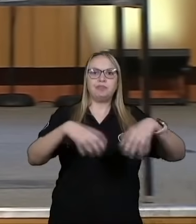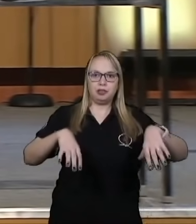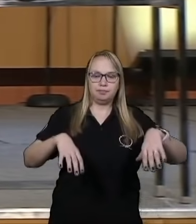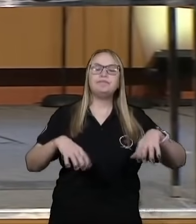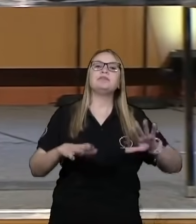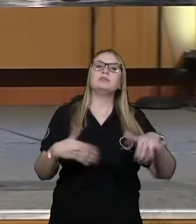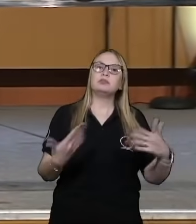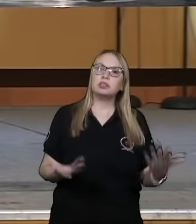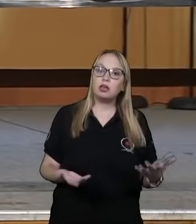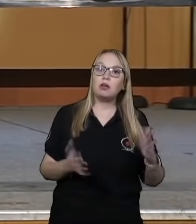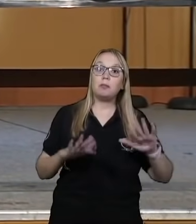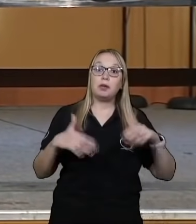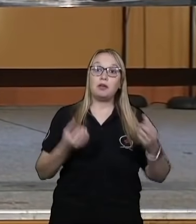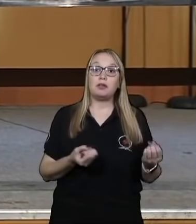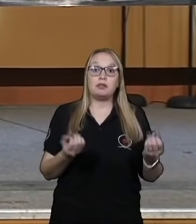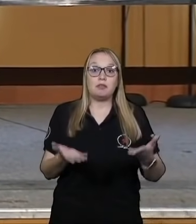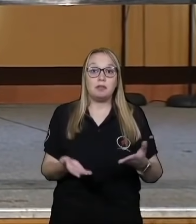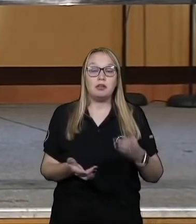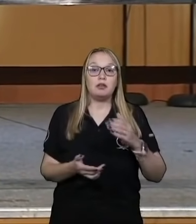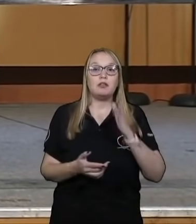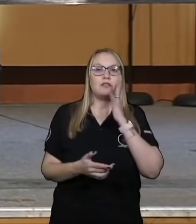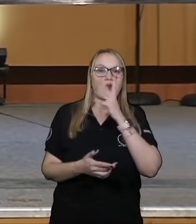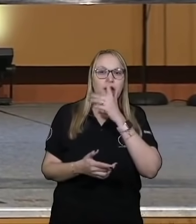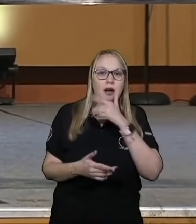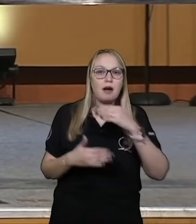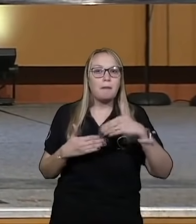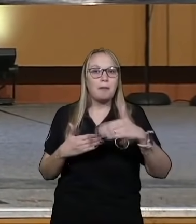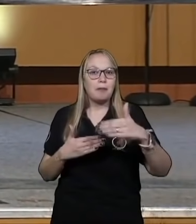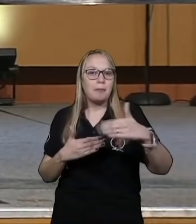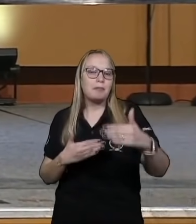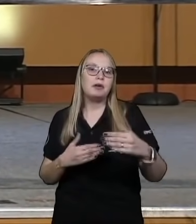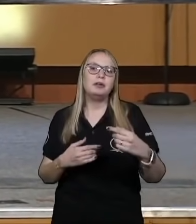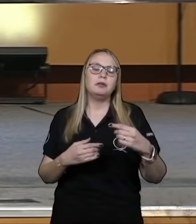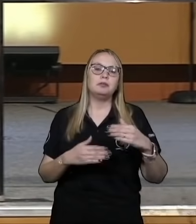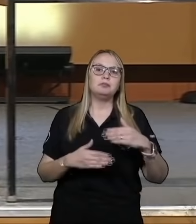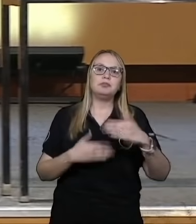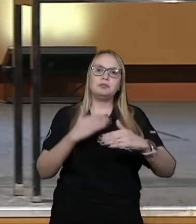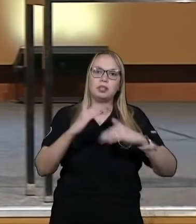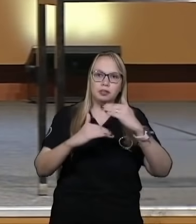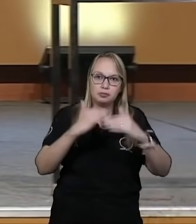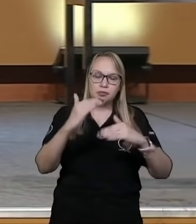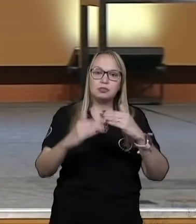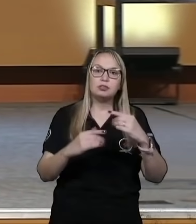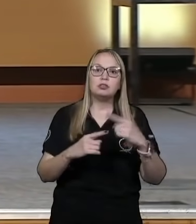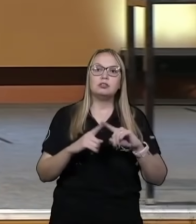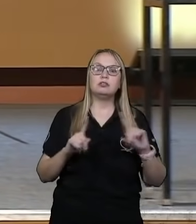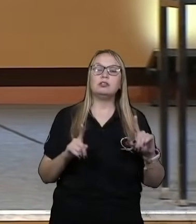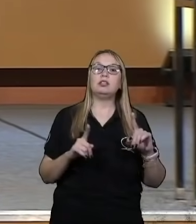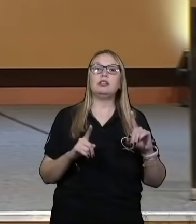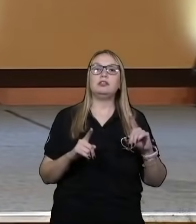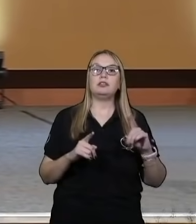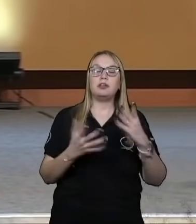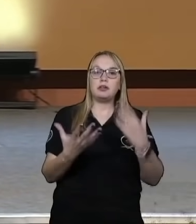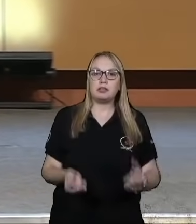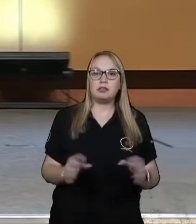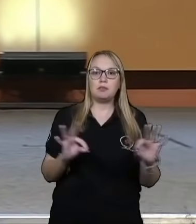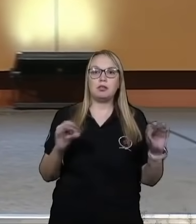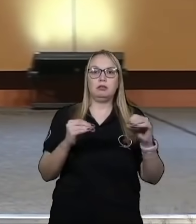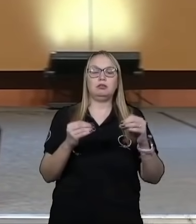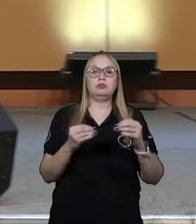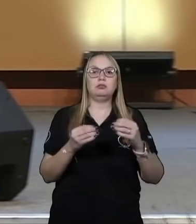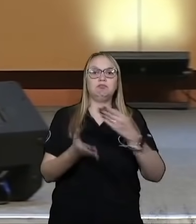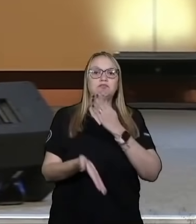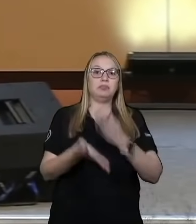melhor receber paulatinamente não jogar nada fora do que receber tudo jogar tudo fora é assim que ter um trabalho meu irmão